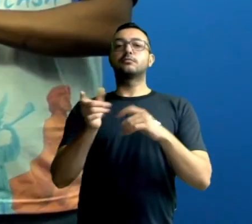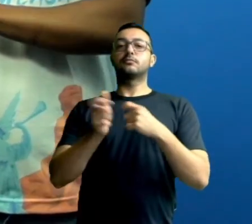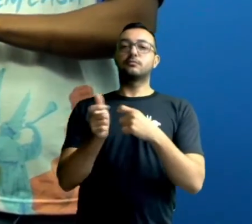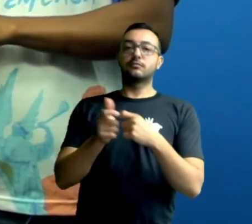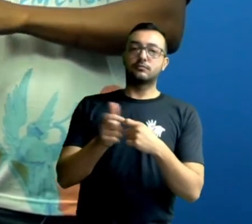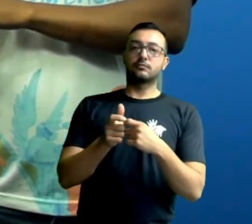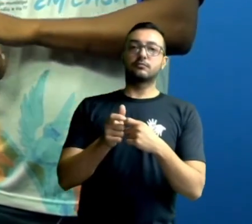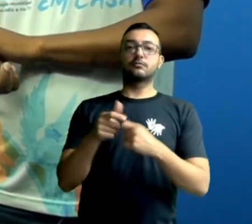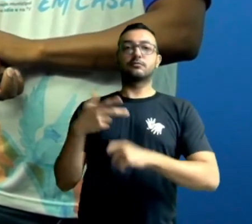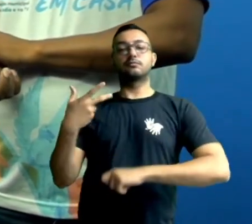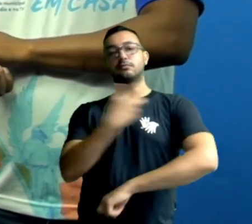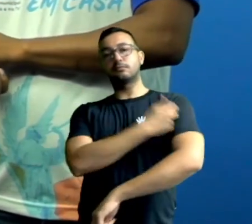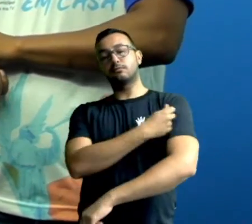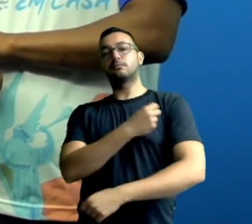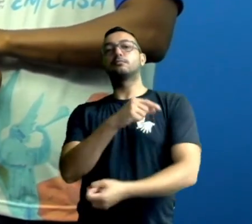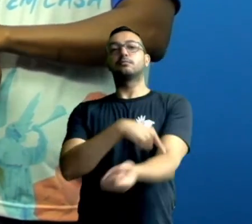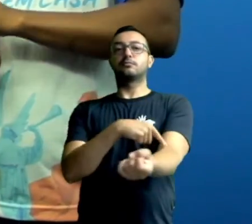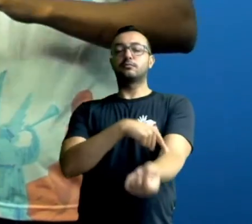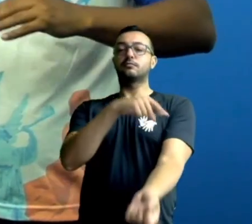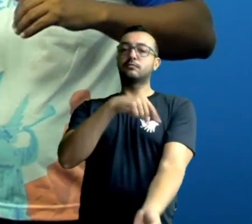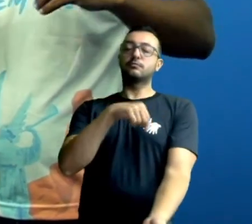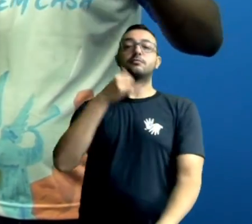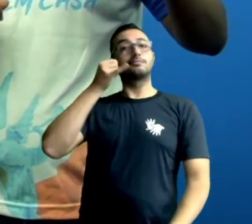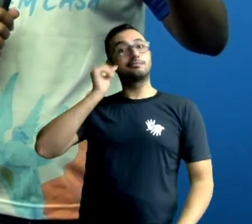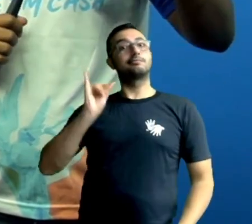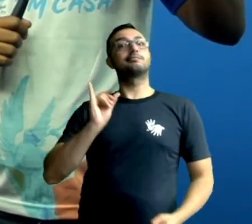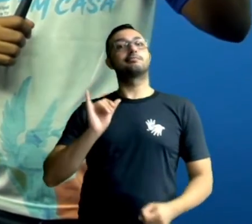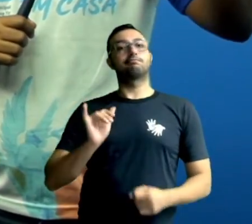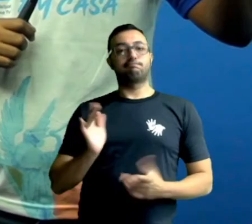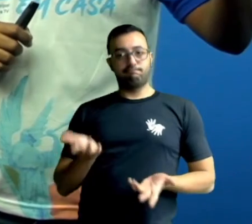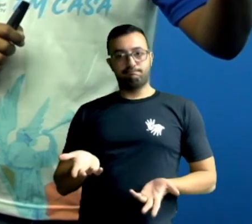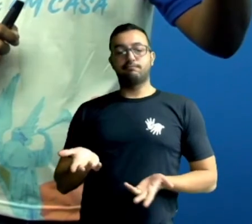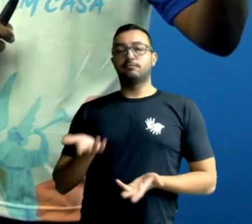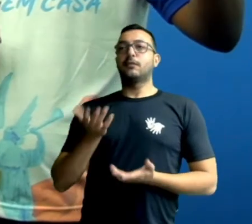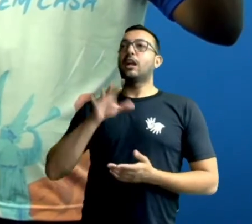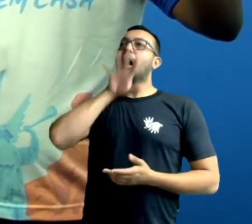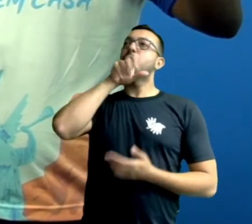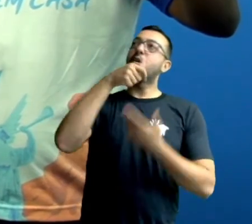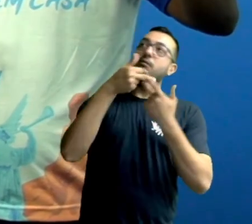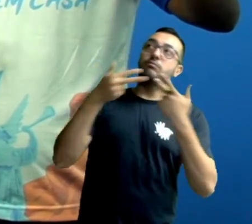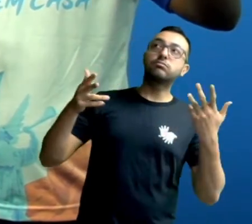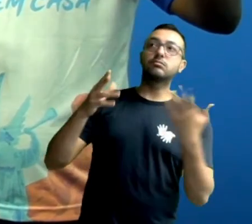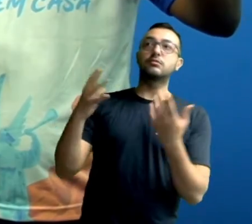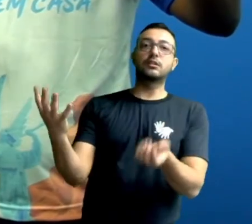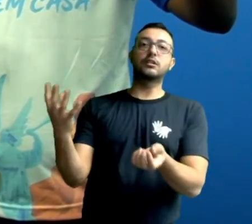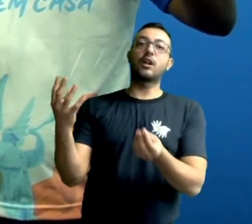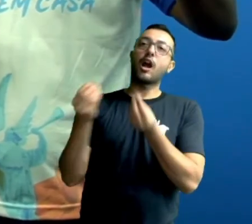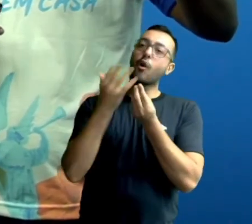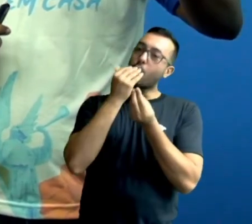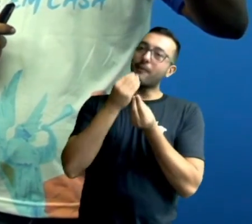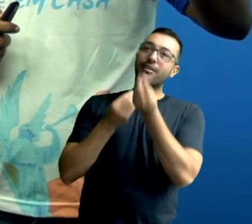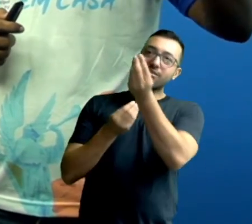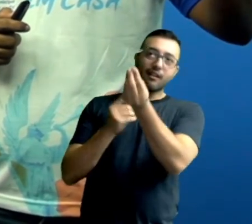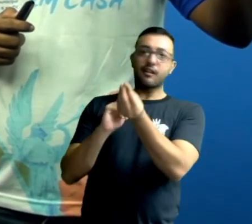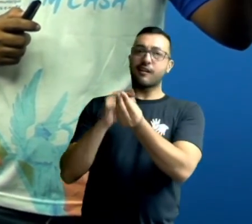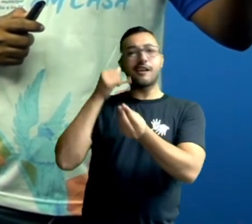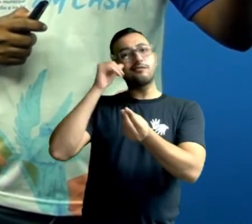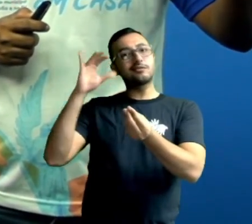saúde para tomar o soro antirrábico. Então evite alimentar animais silvestres para evitar acidentes e